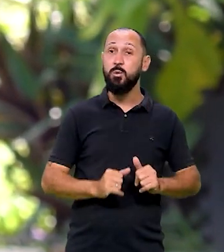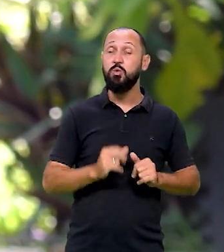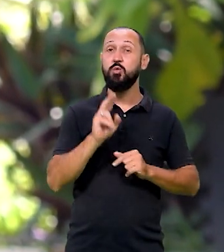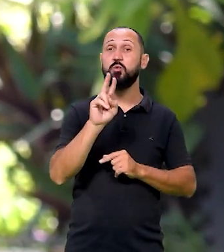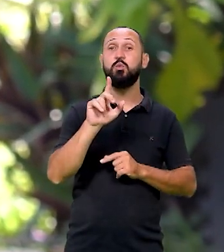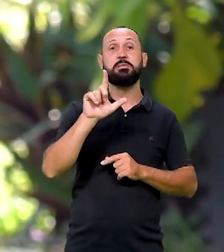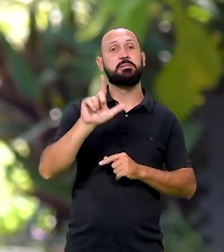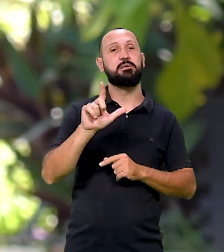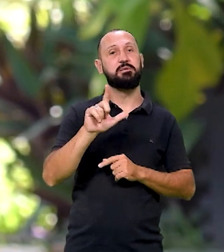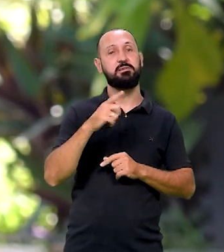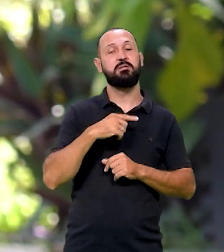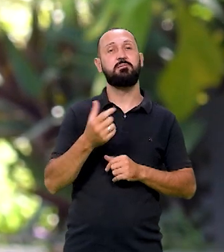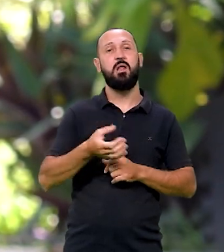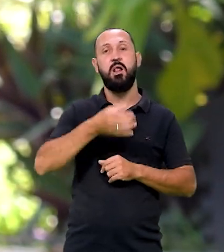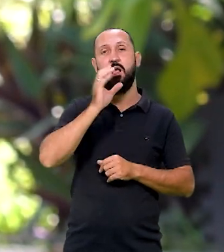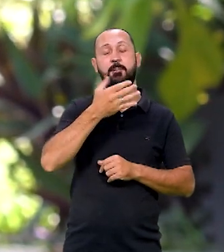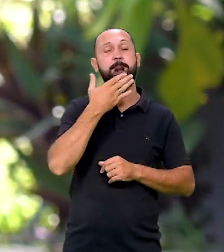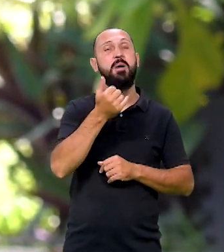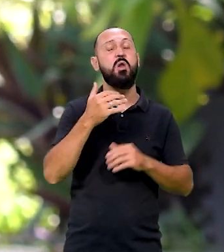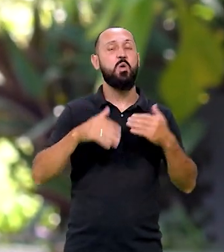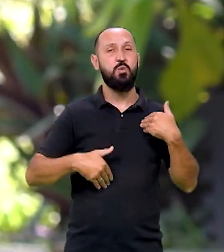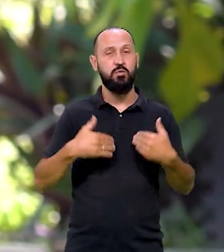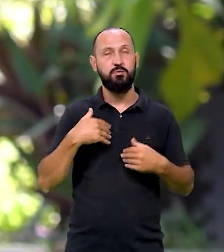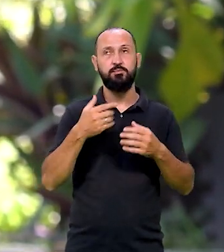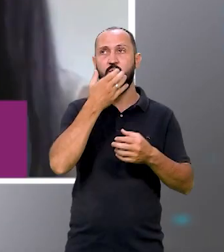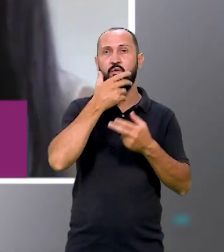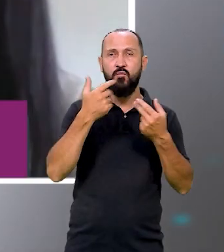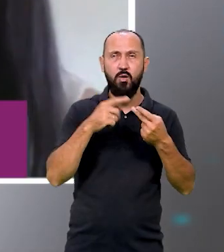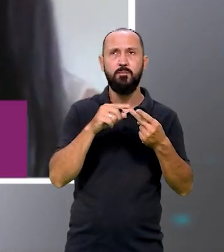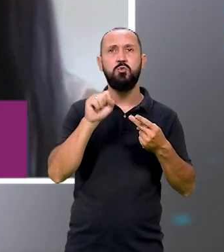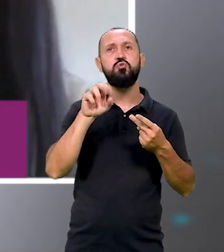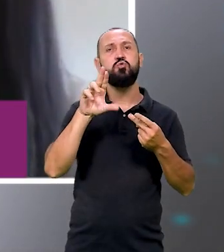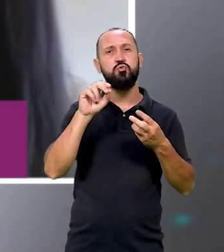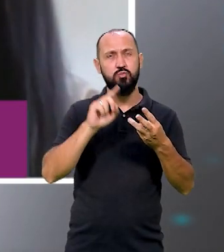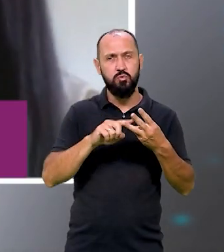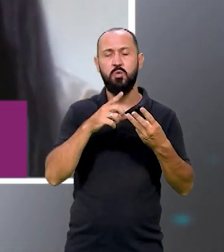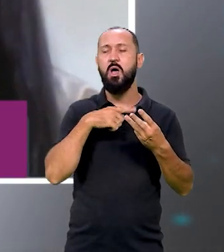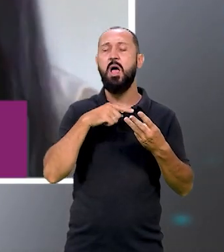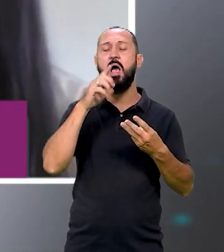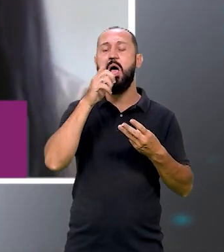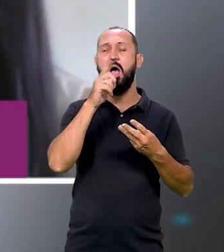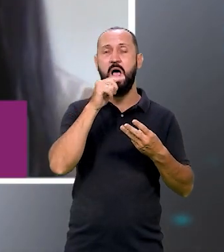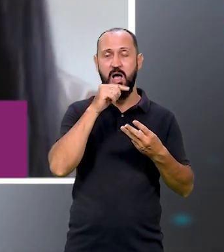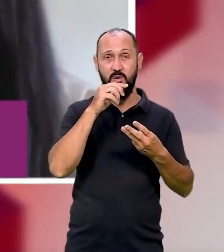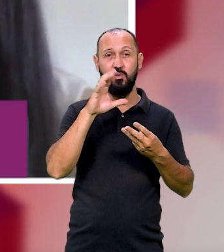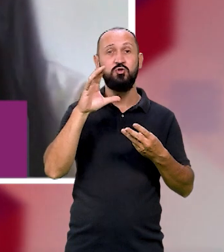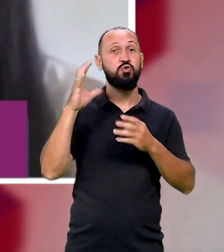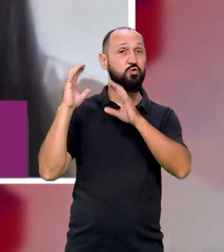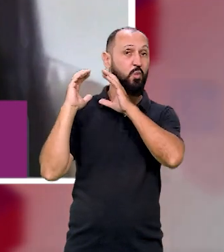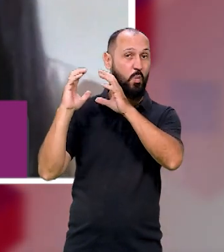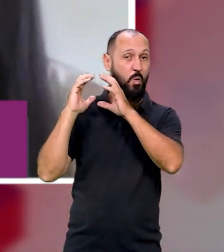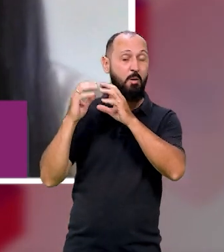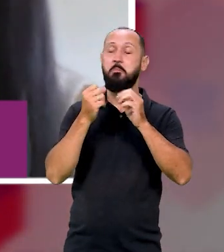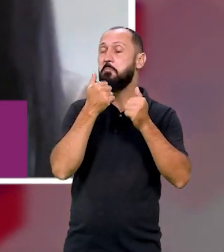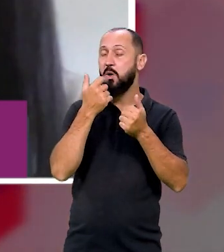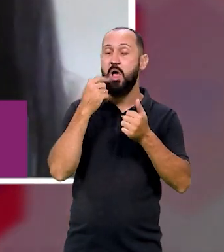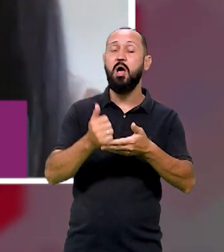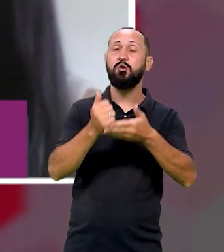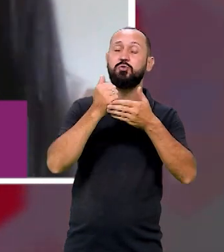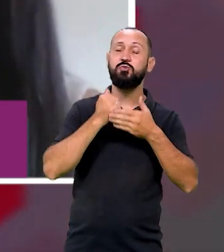tá? Porque é a água pura que hidrata melhor também. Fruta, suco vale, água de coco também, inclusive ajuda a